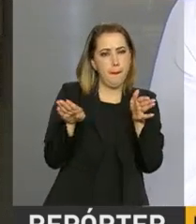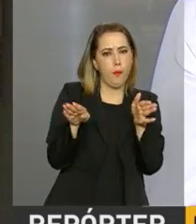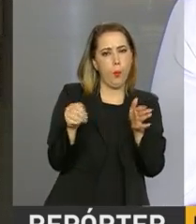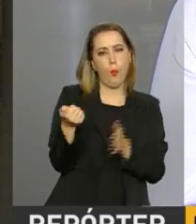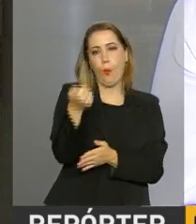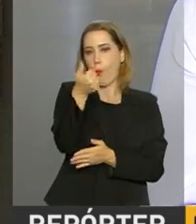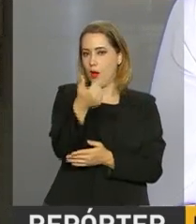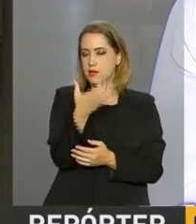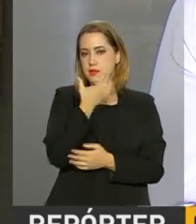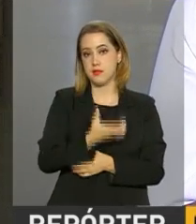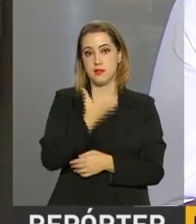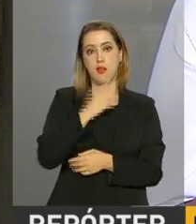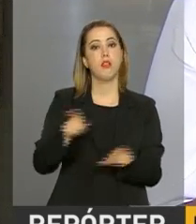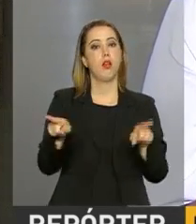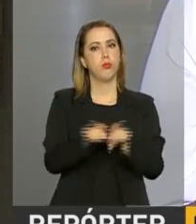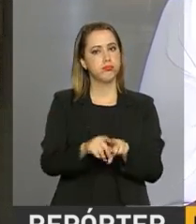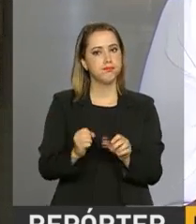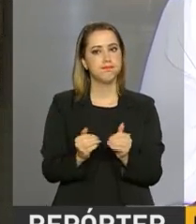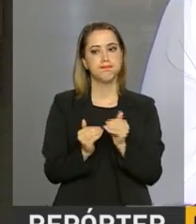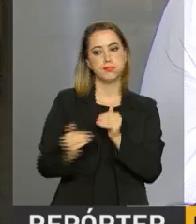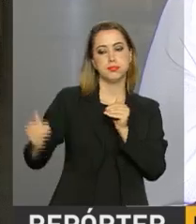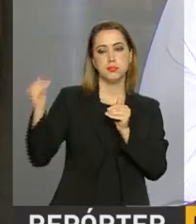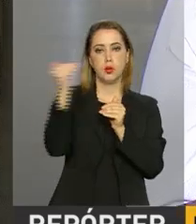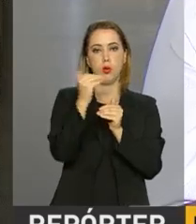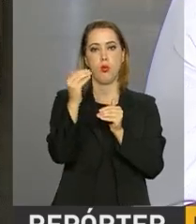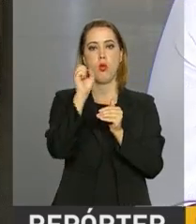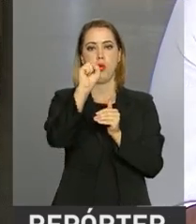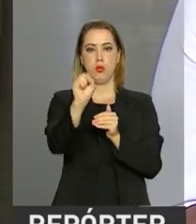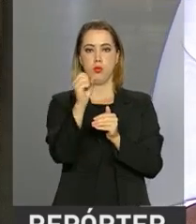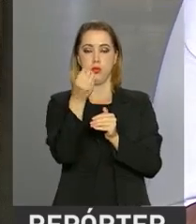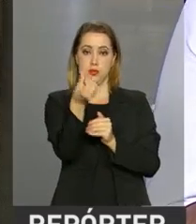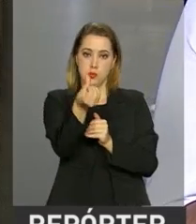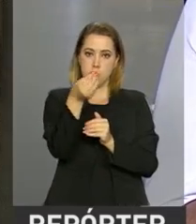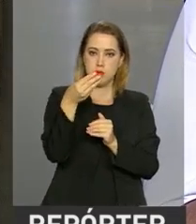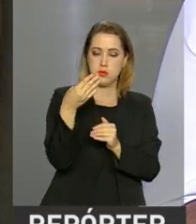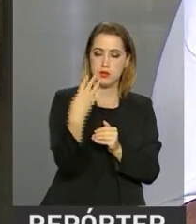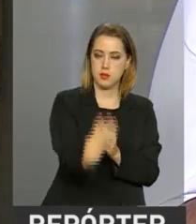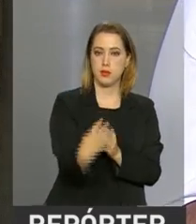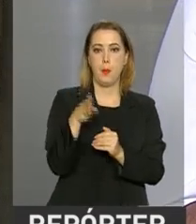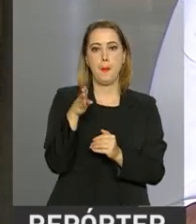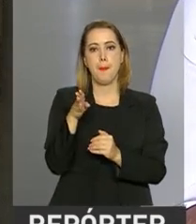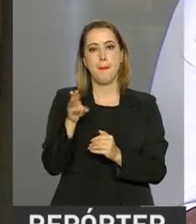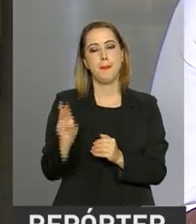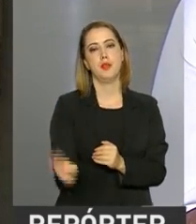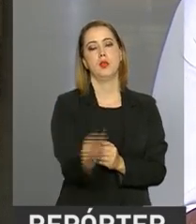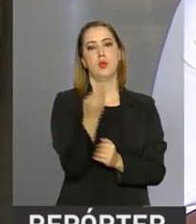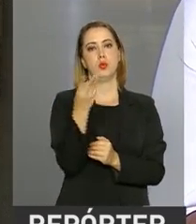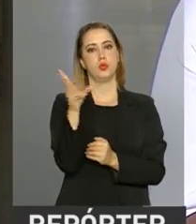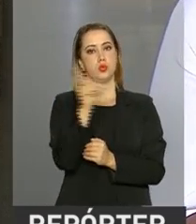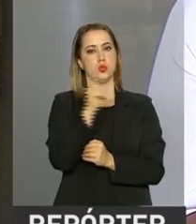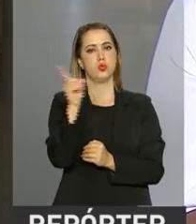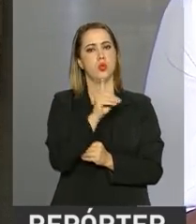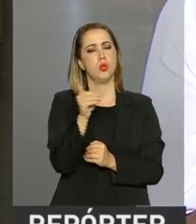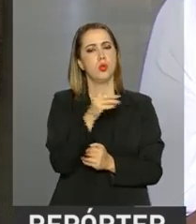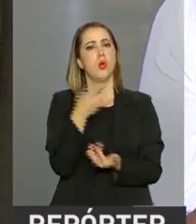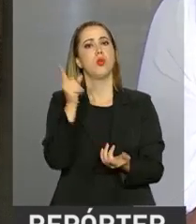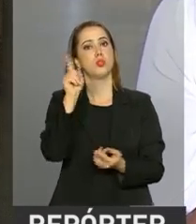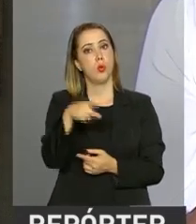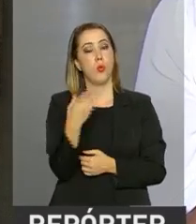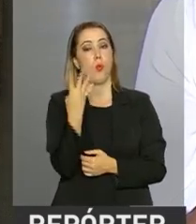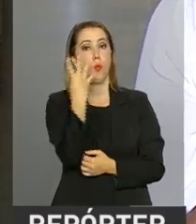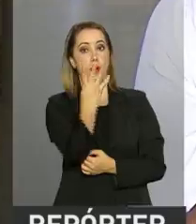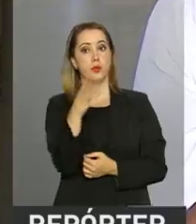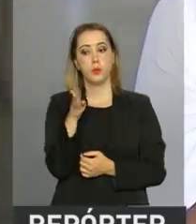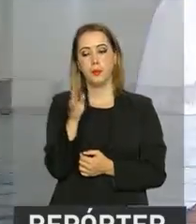a balança comercial teve um super abit de 864 Milhões de Dólares resultado de exportações de quase 4